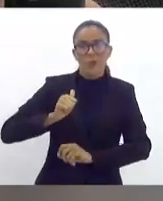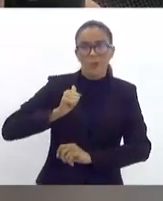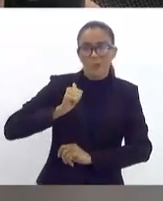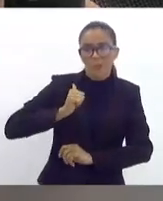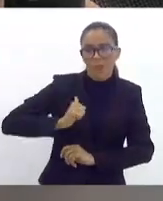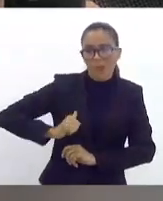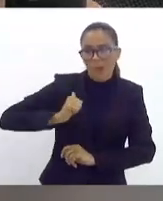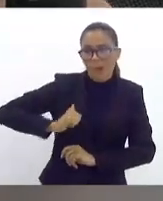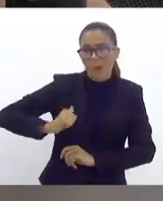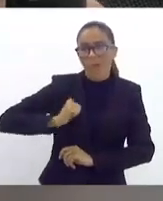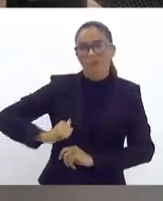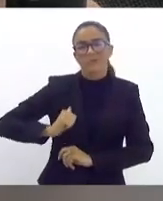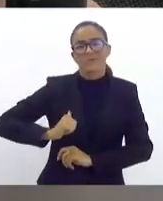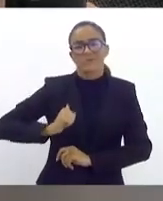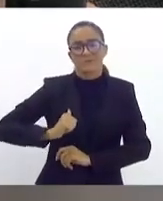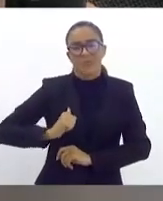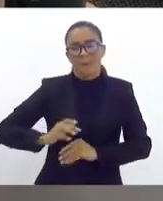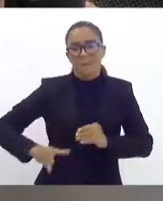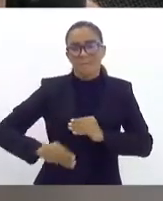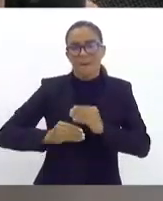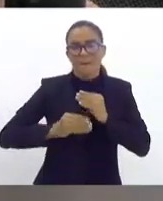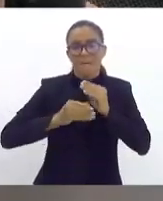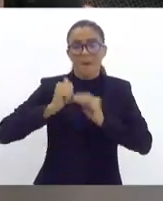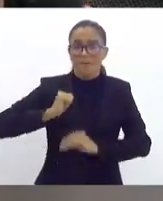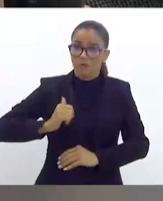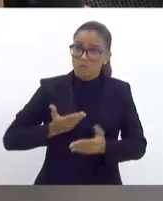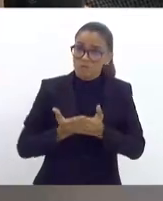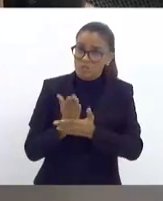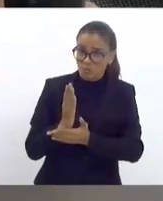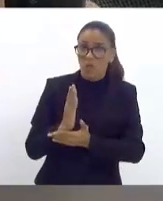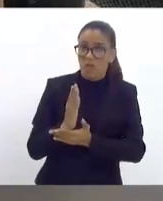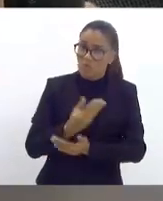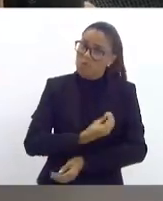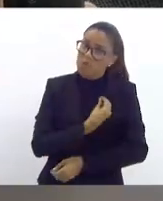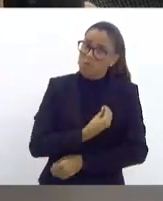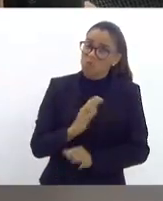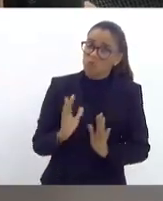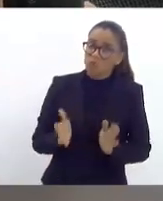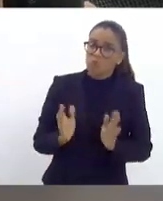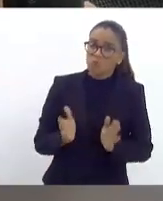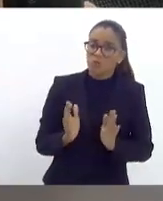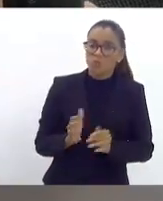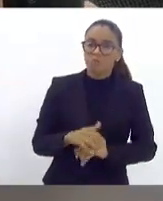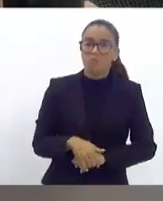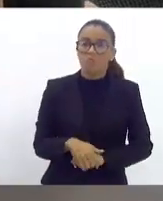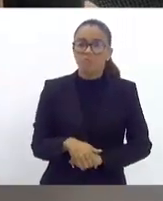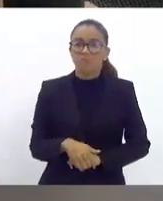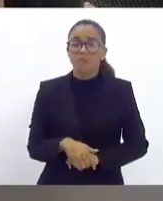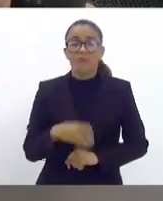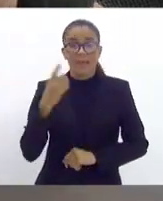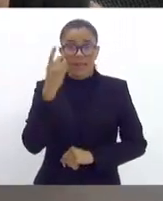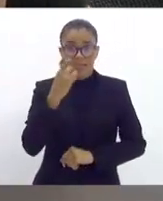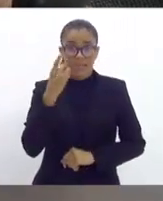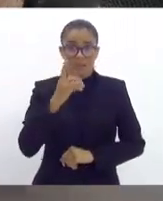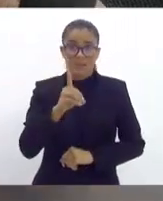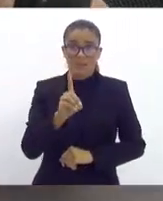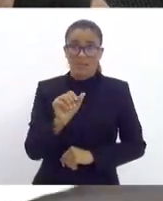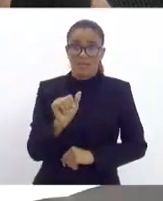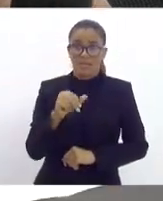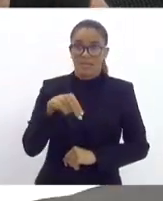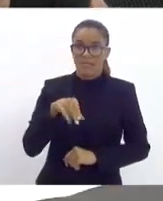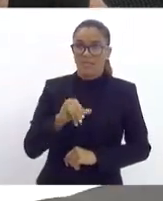acúmulo de bolsas etc que foi sancionada até em vigor e a deputada Dani